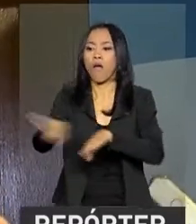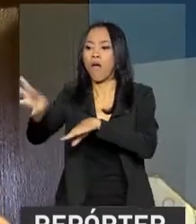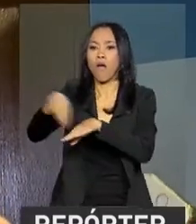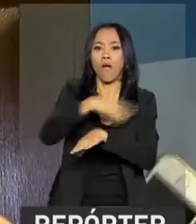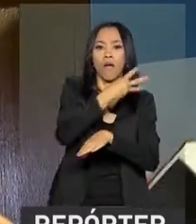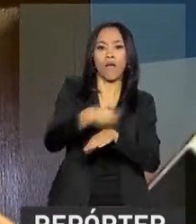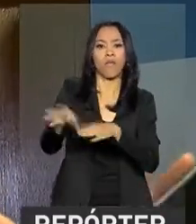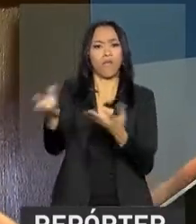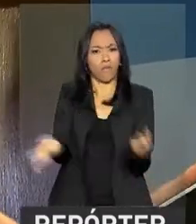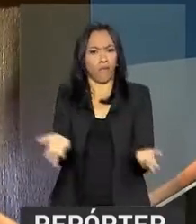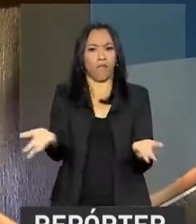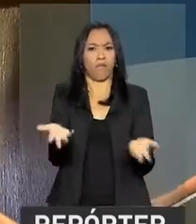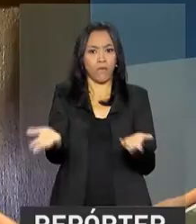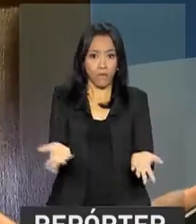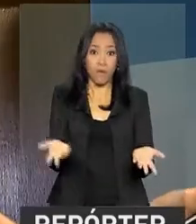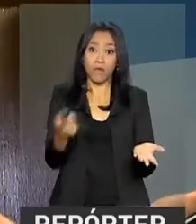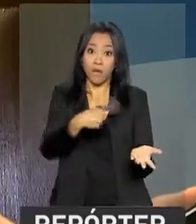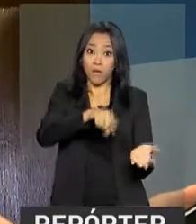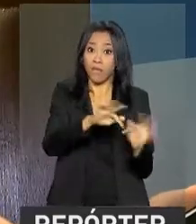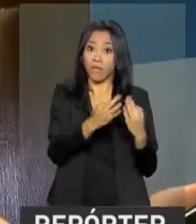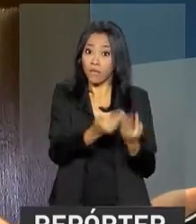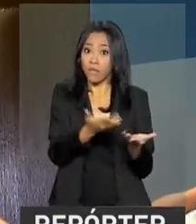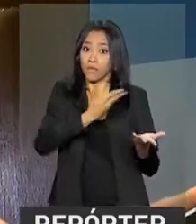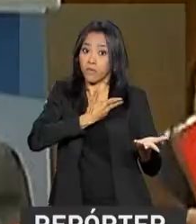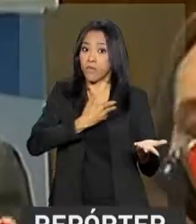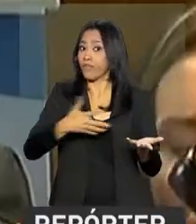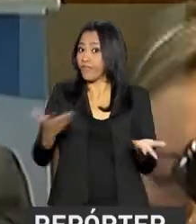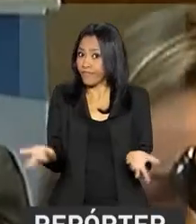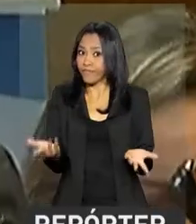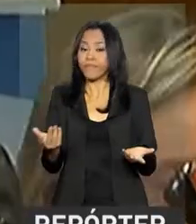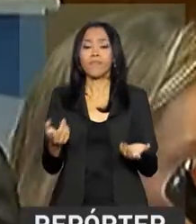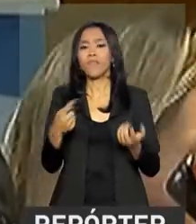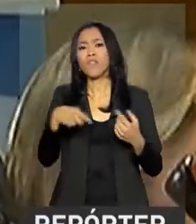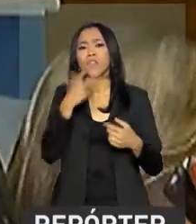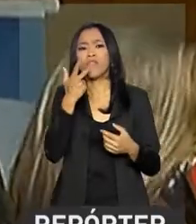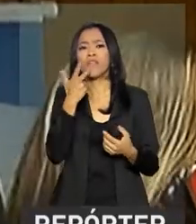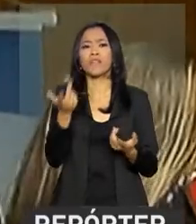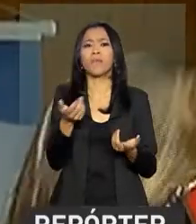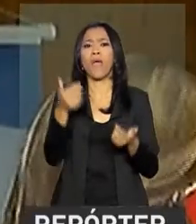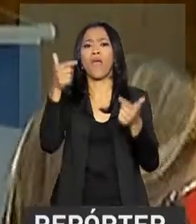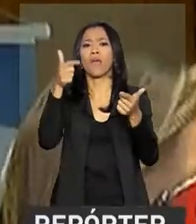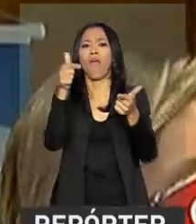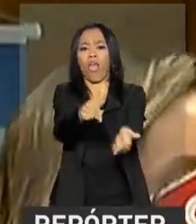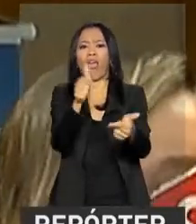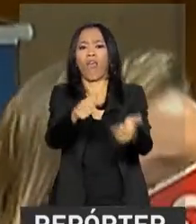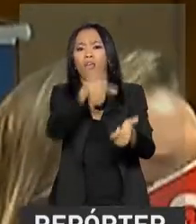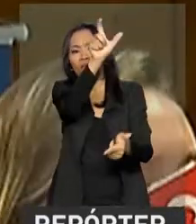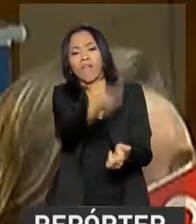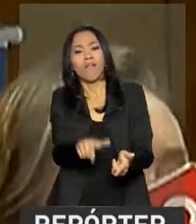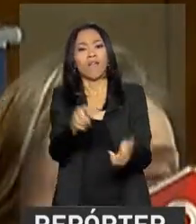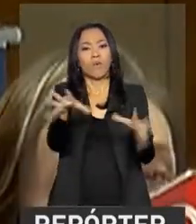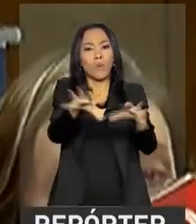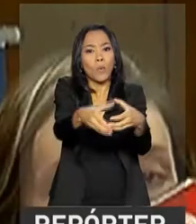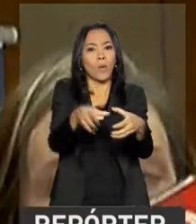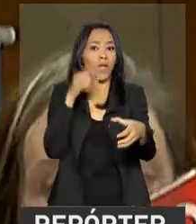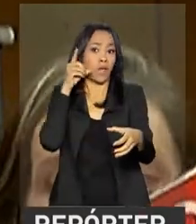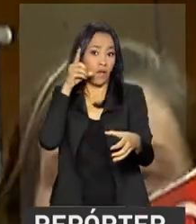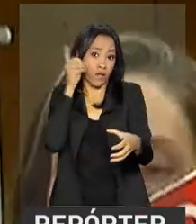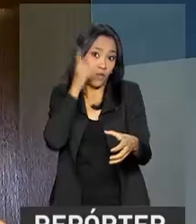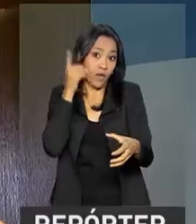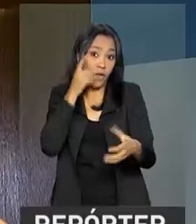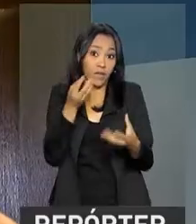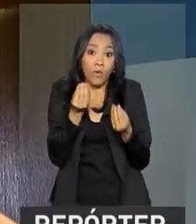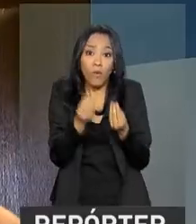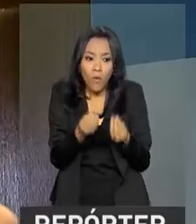cortamos esse fluxo e não se trata aqui de criminalizar nem demonizar os advogados não é isso mas advogado que trabalha um